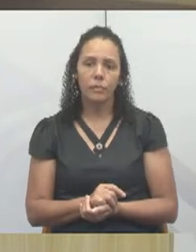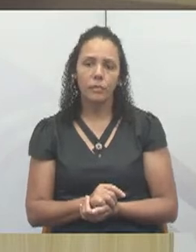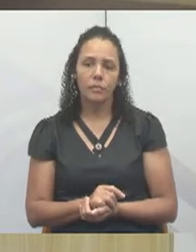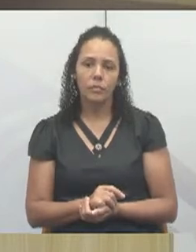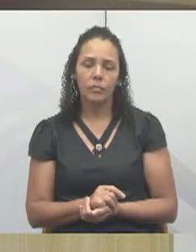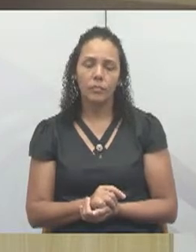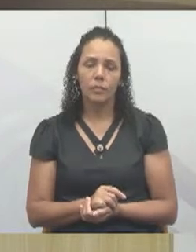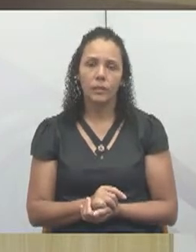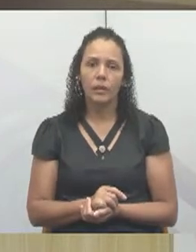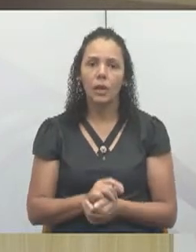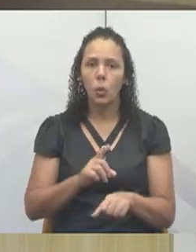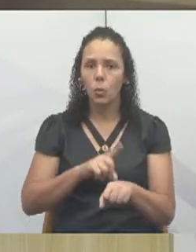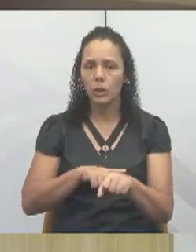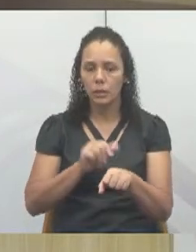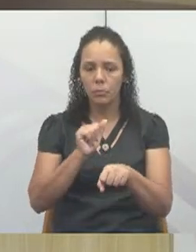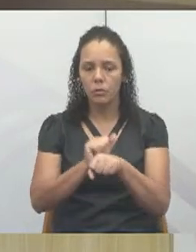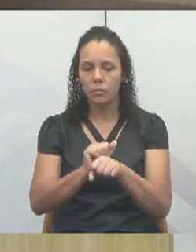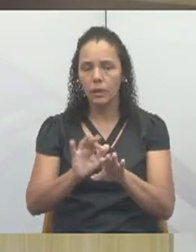durante a resposta.